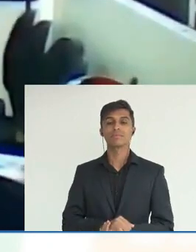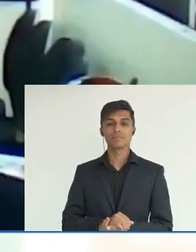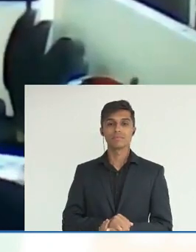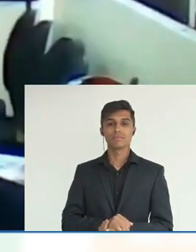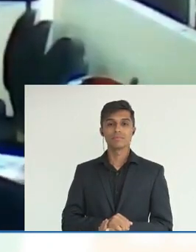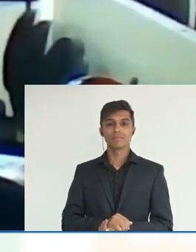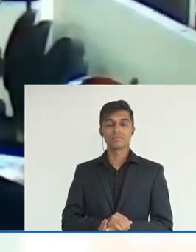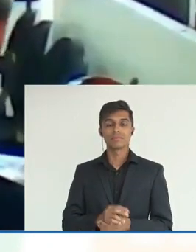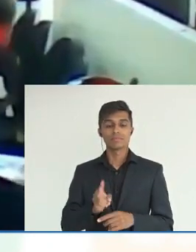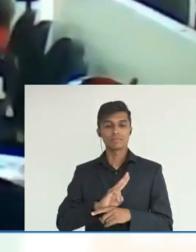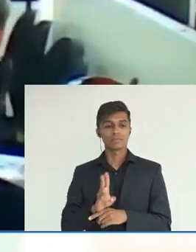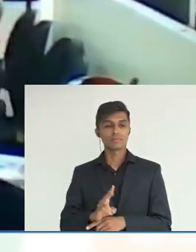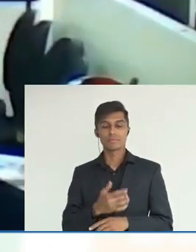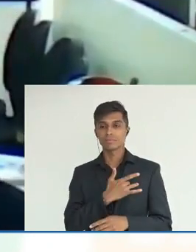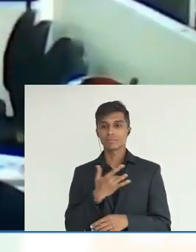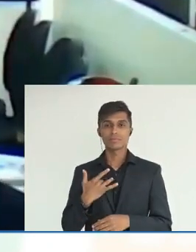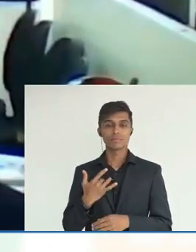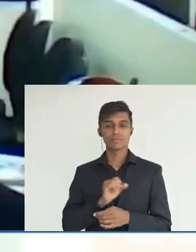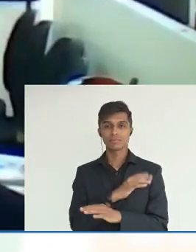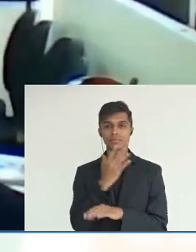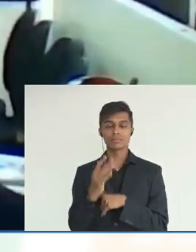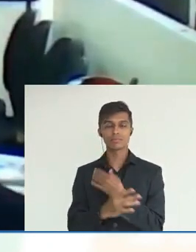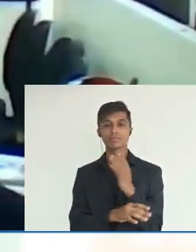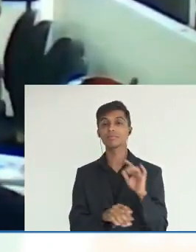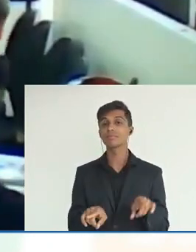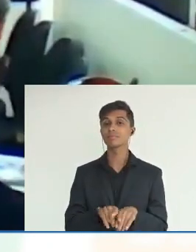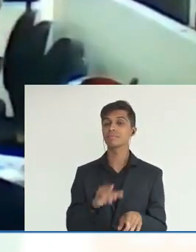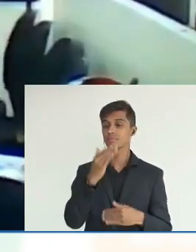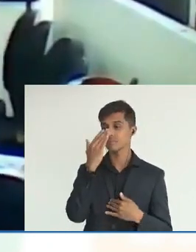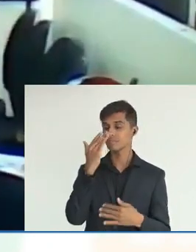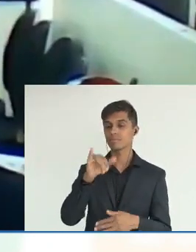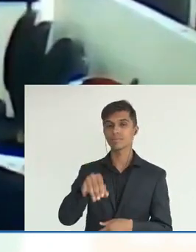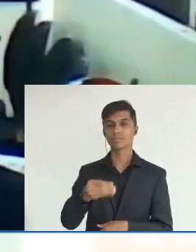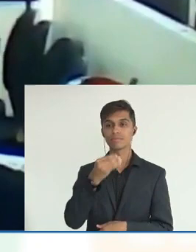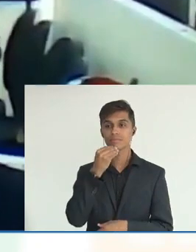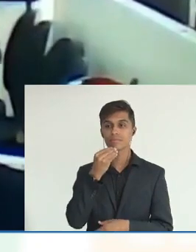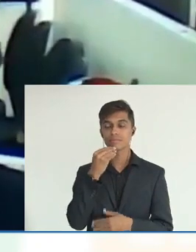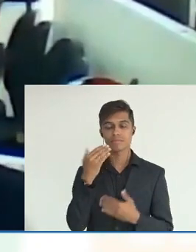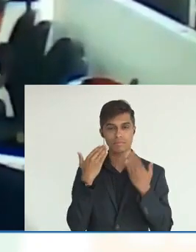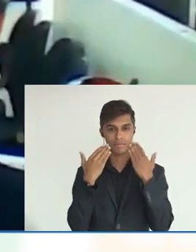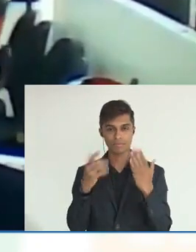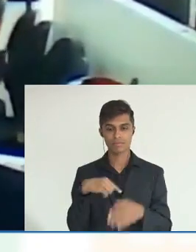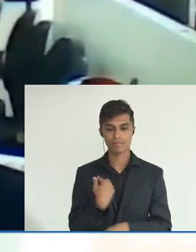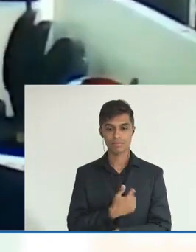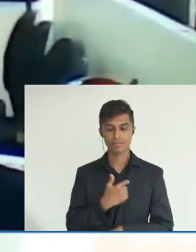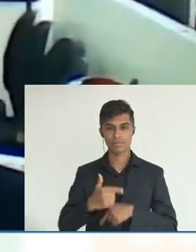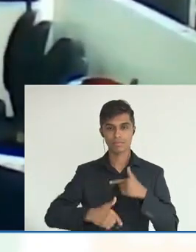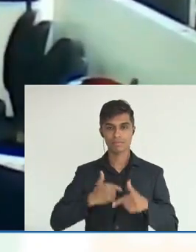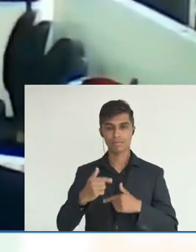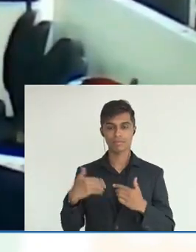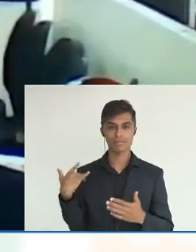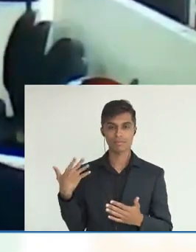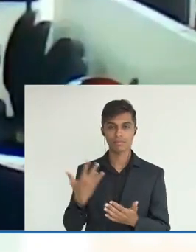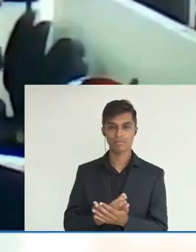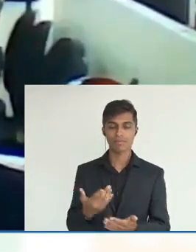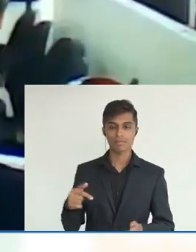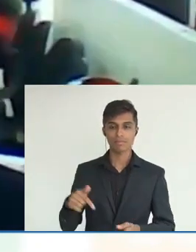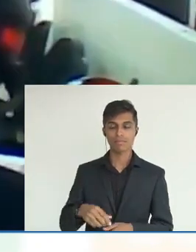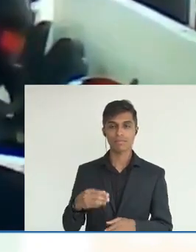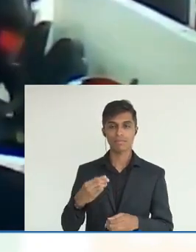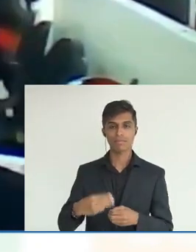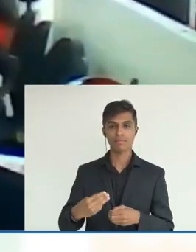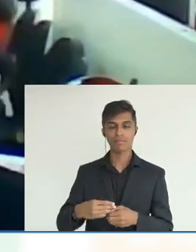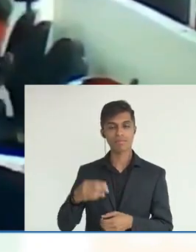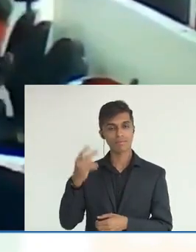Ambiental, e também agradecer a oportunidade de apresentar um pouquinho aqui do nosso trabalho que desenvolvemos no município de São Paulo com